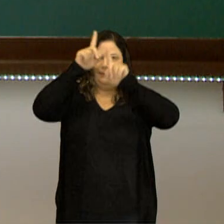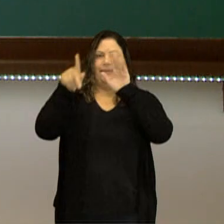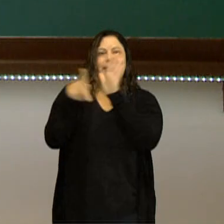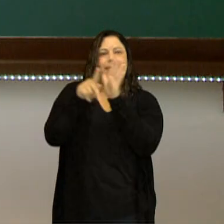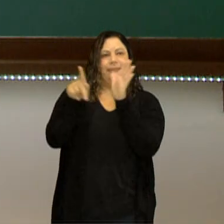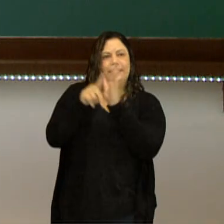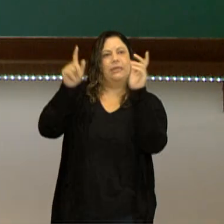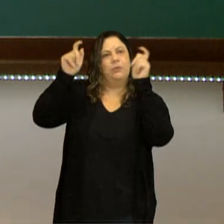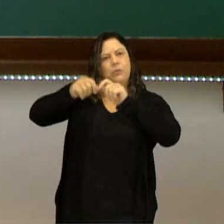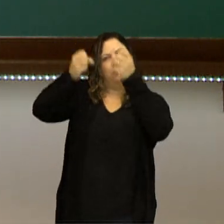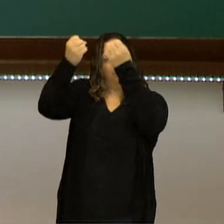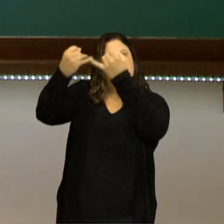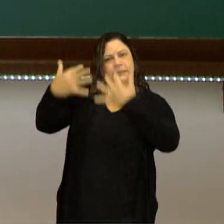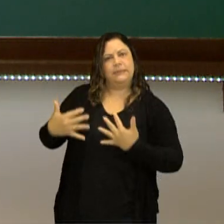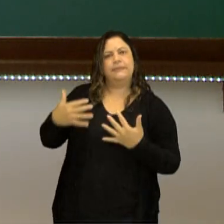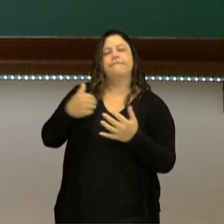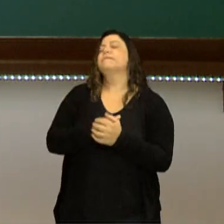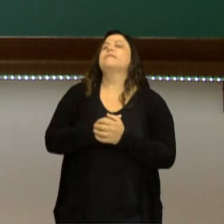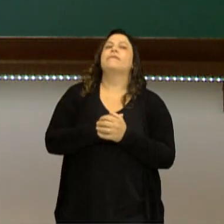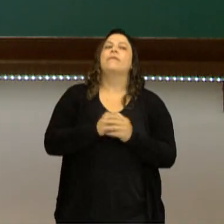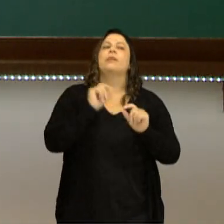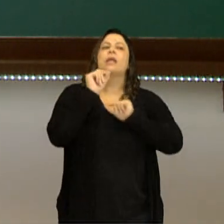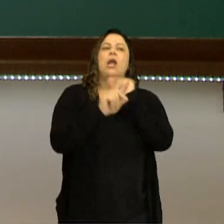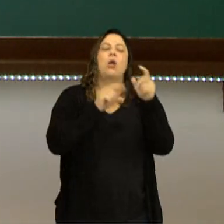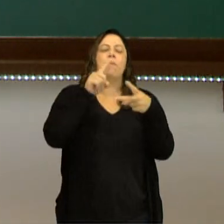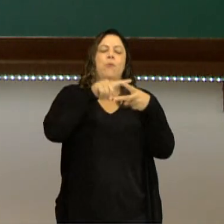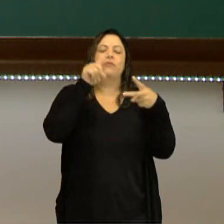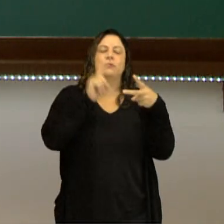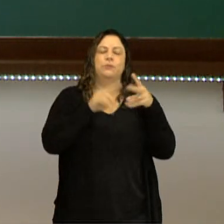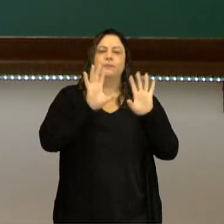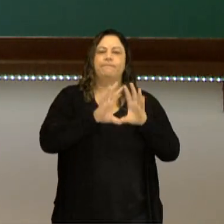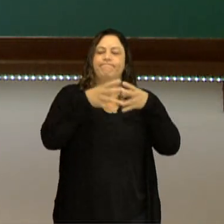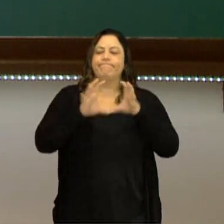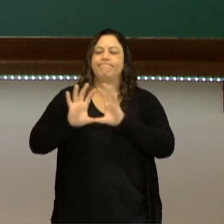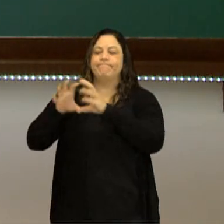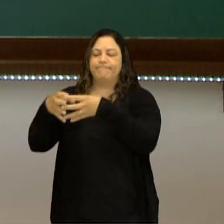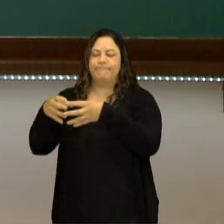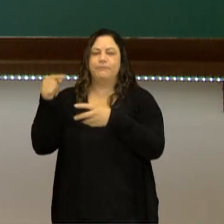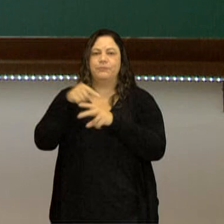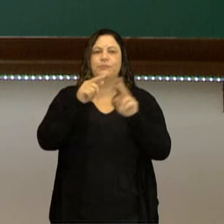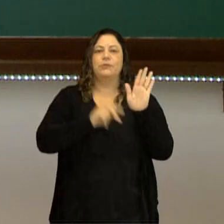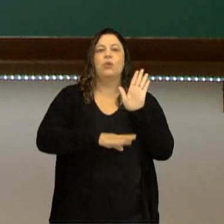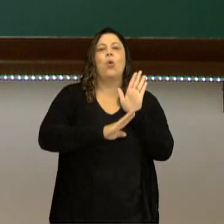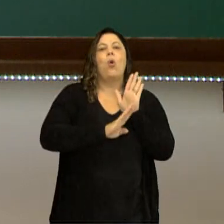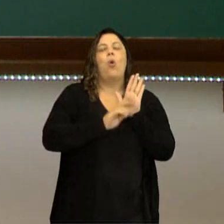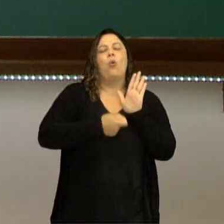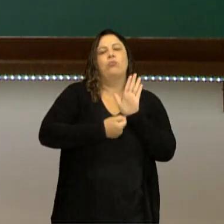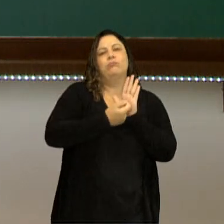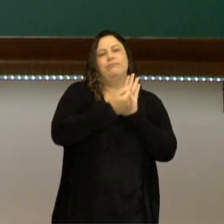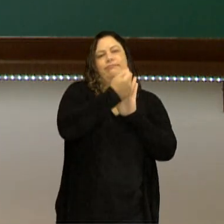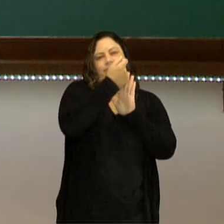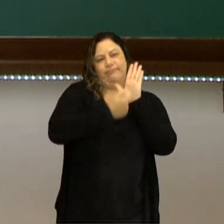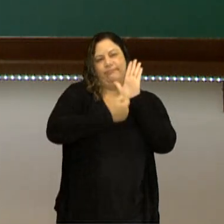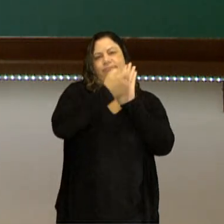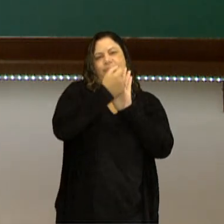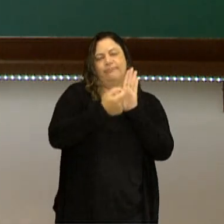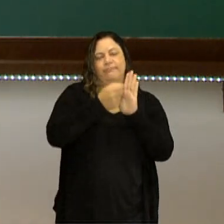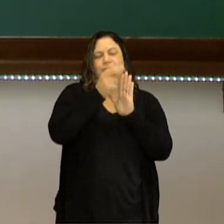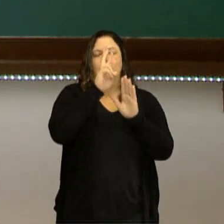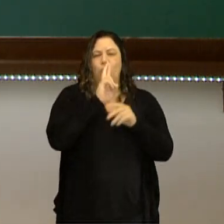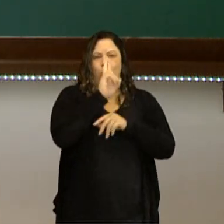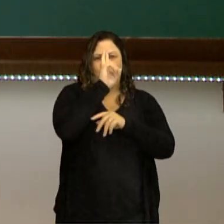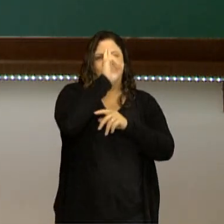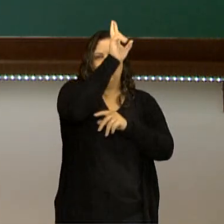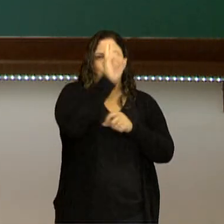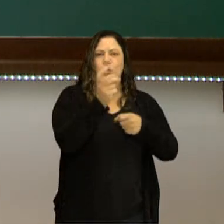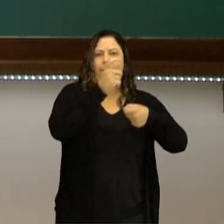dizer o seguinte, que a história ela seria movida por duas classes sociais. Os burgueses, que seriam os patrões, ou